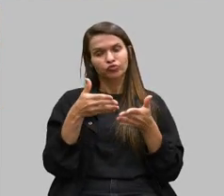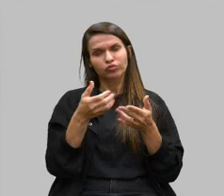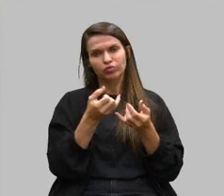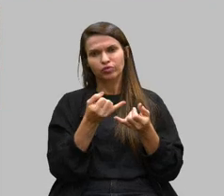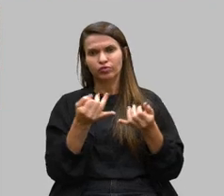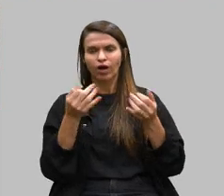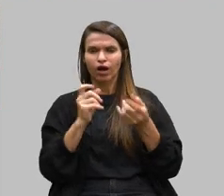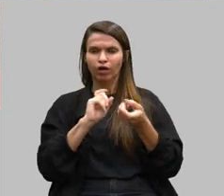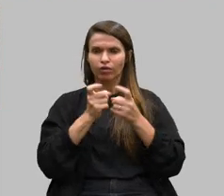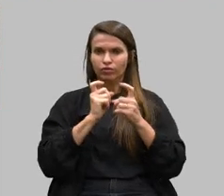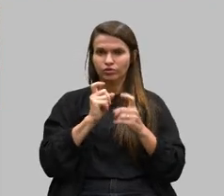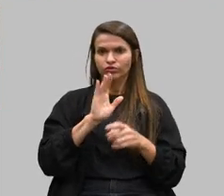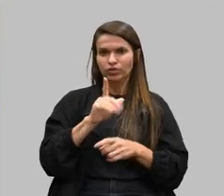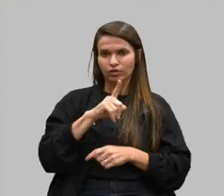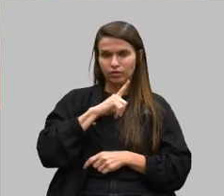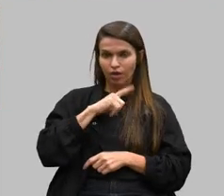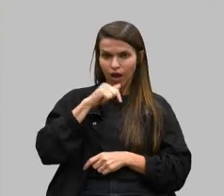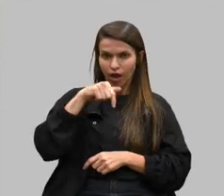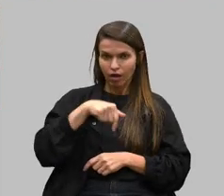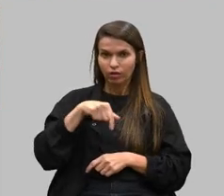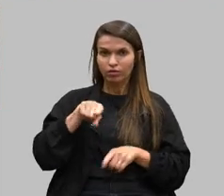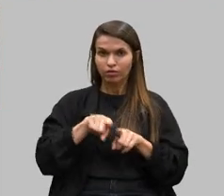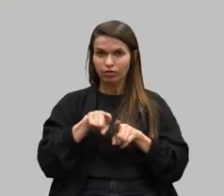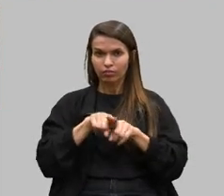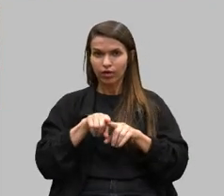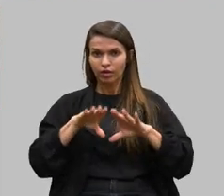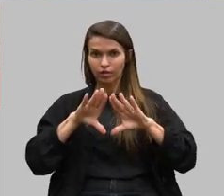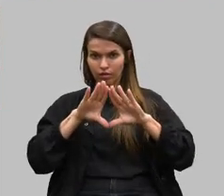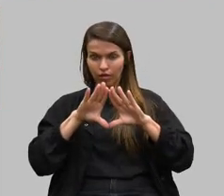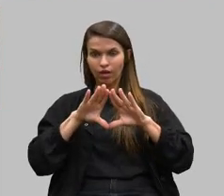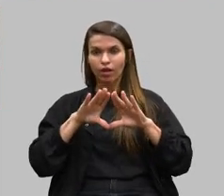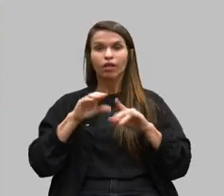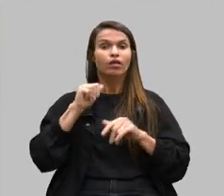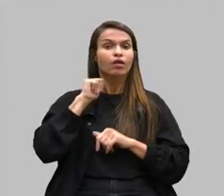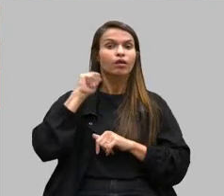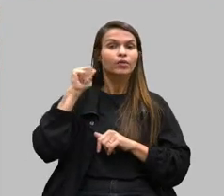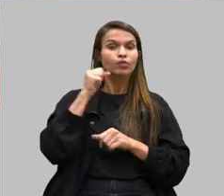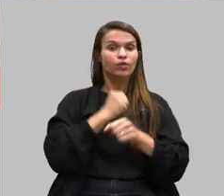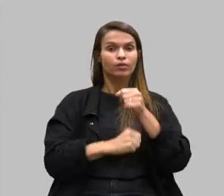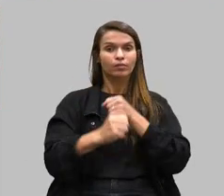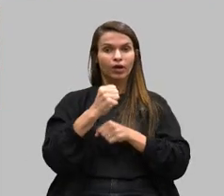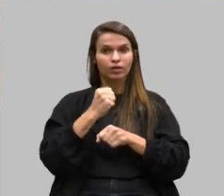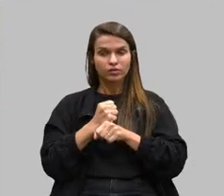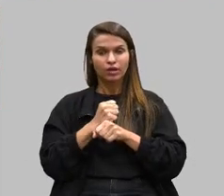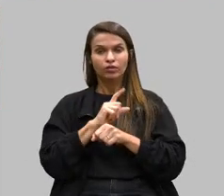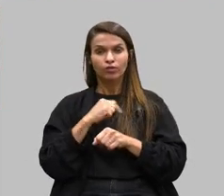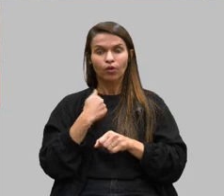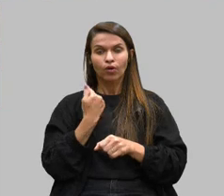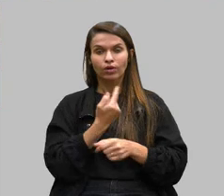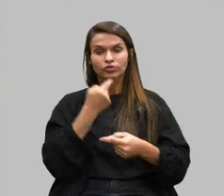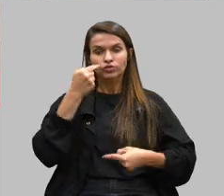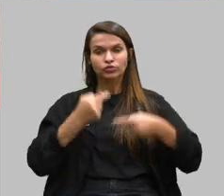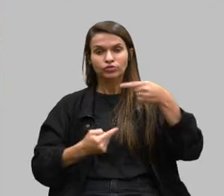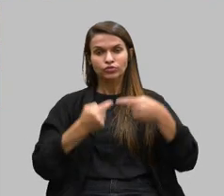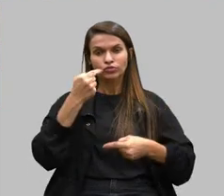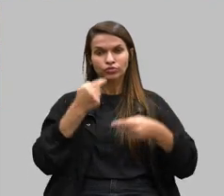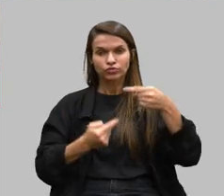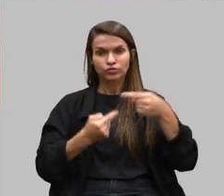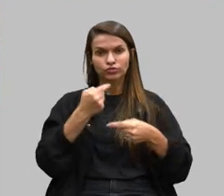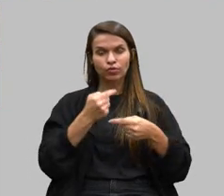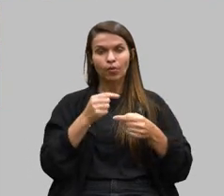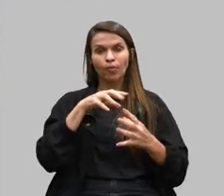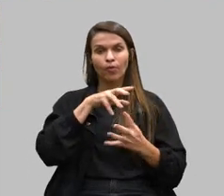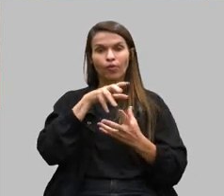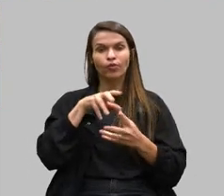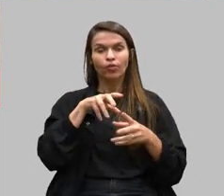reuniões que nós tivemos e aqui também nessa casa ainda em Abril do ano passado nós discutimos num debate mundo Agro né